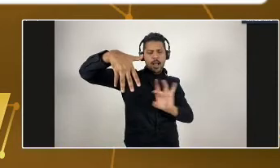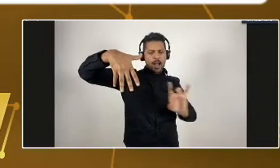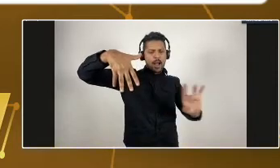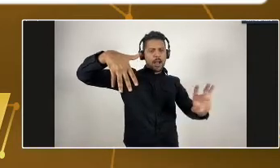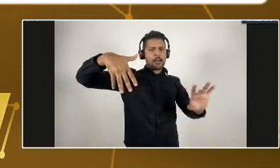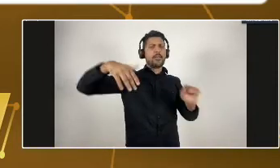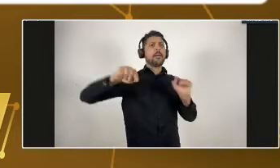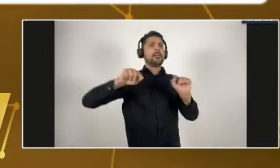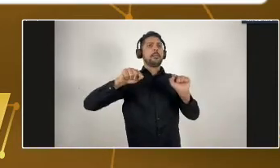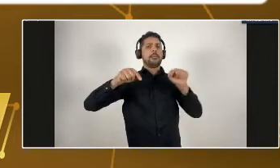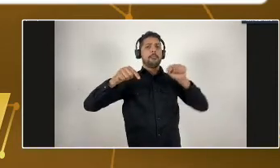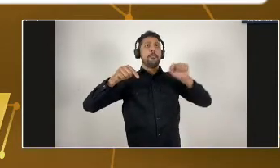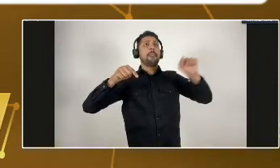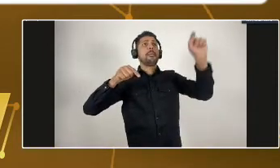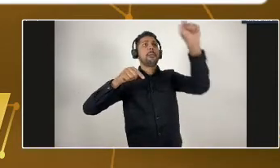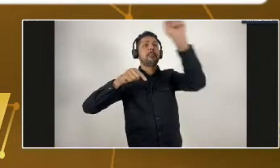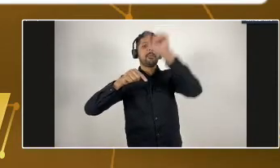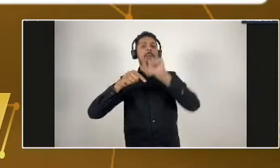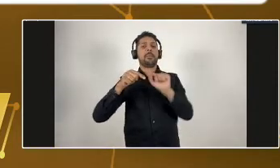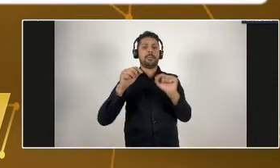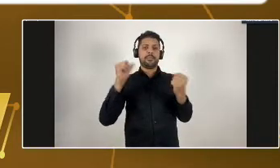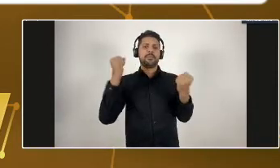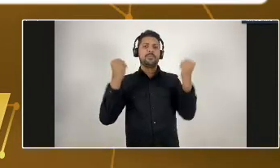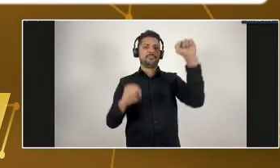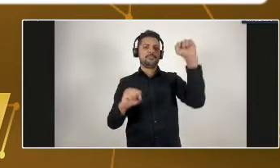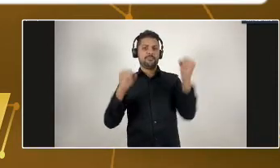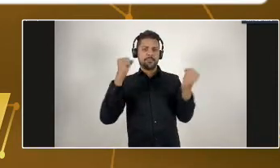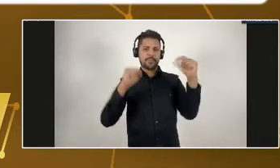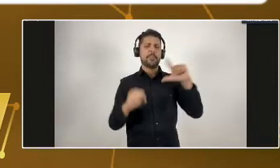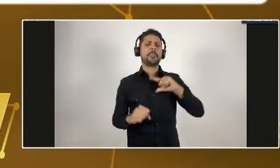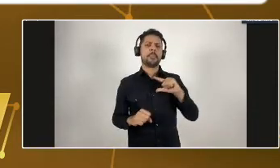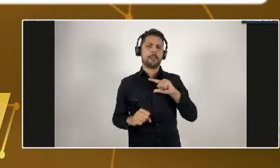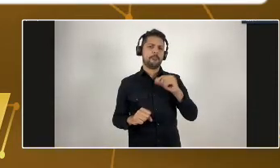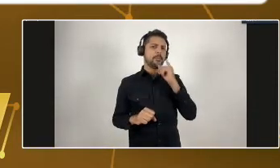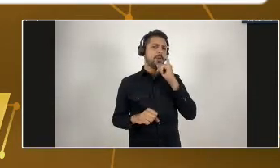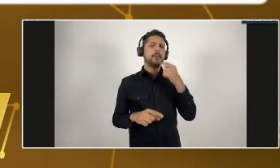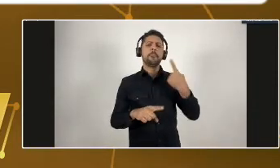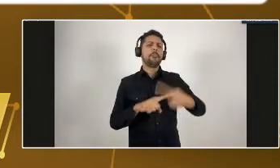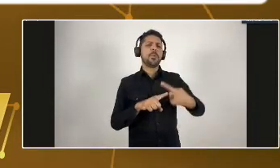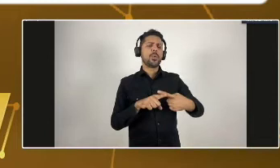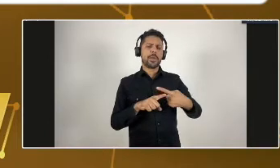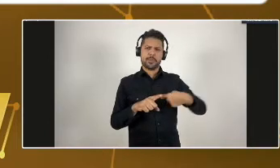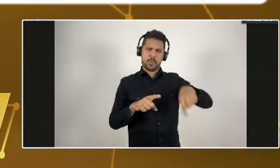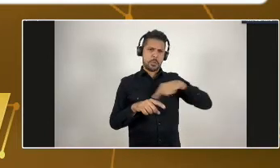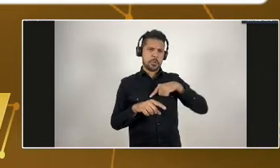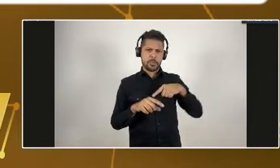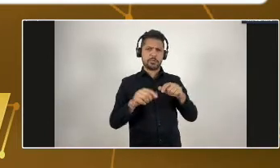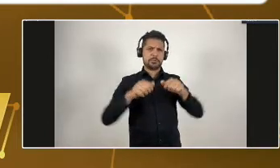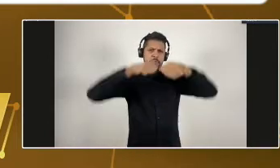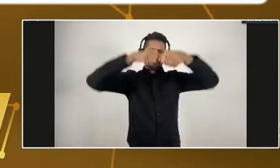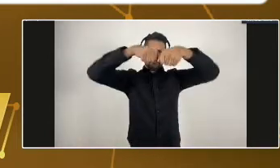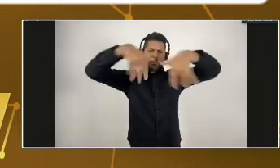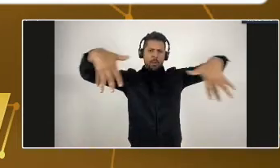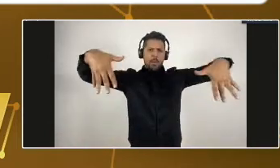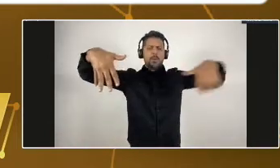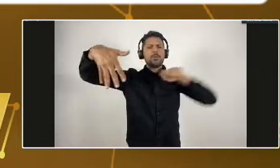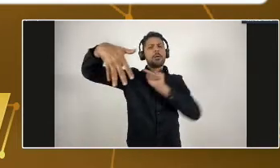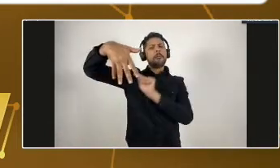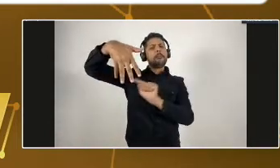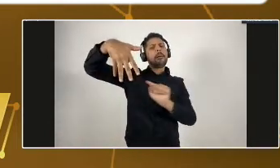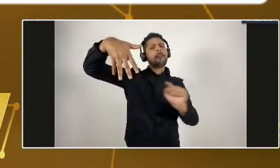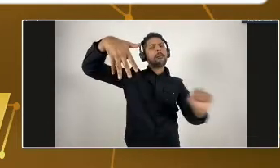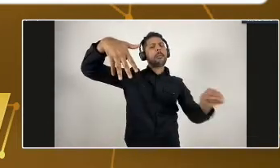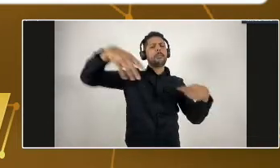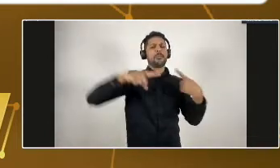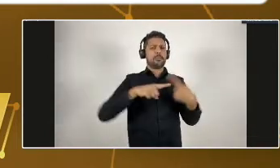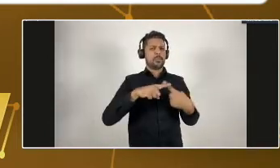esse diagrama e eu vou poder ter acesso. E por que a gente pensou nisso? Para que a gente não ficasse tendo que obrigar